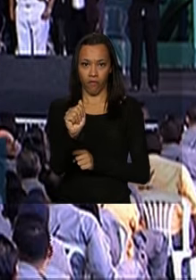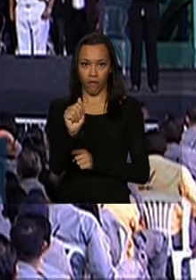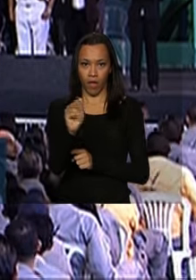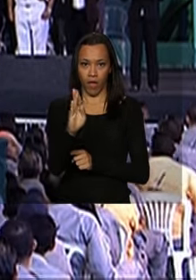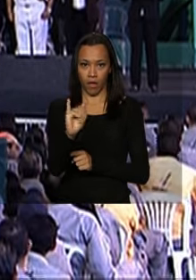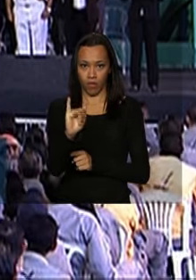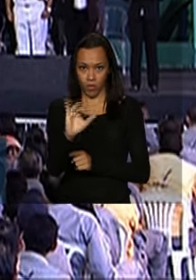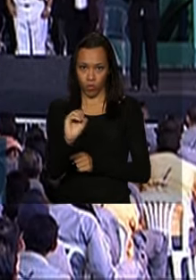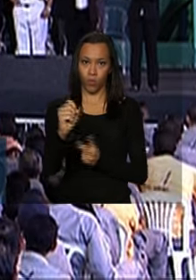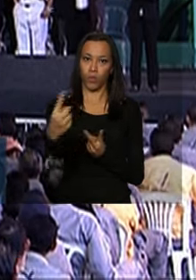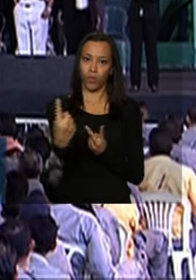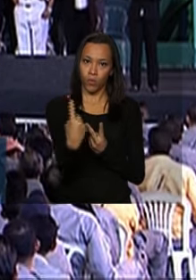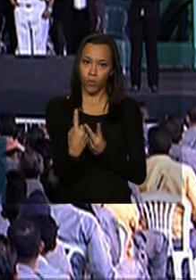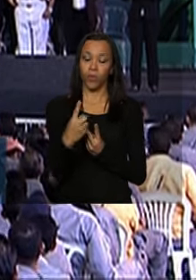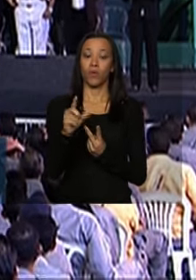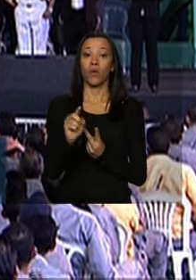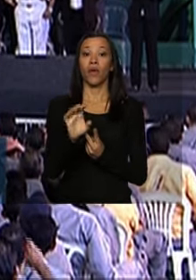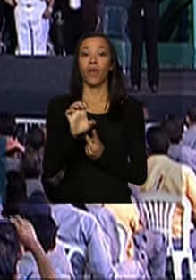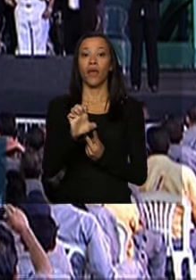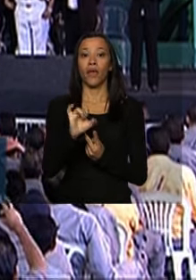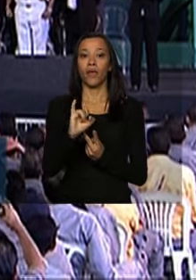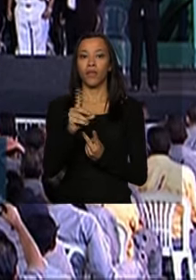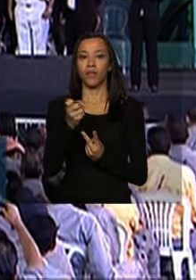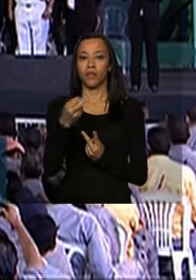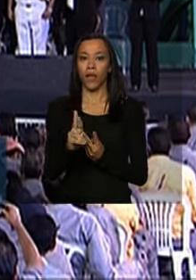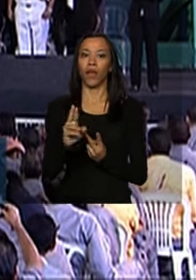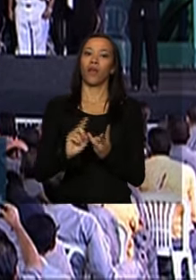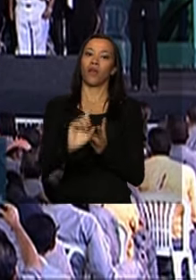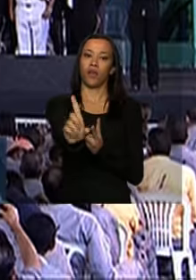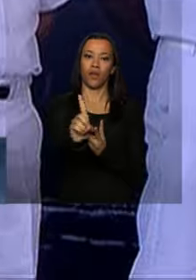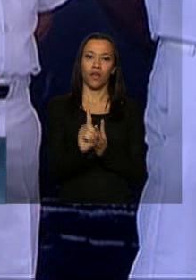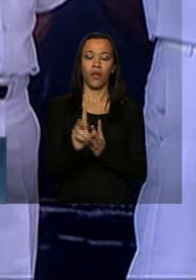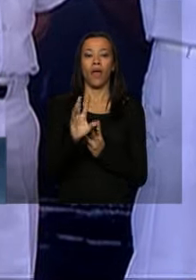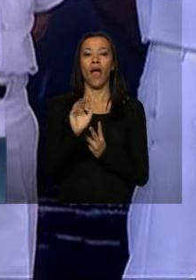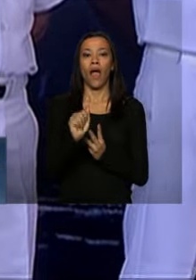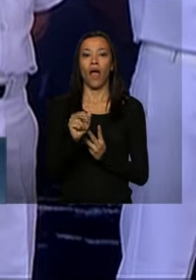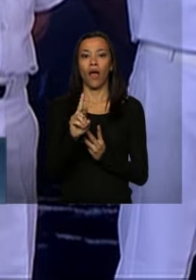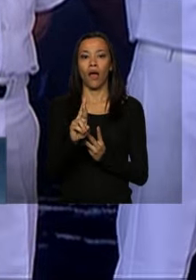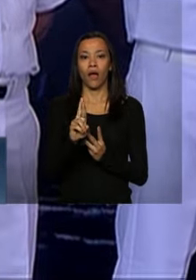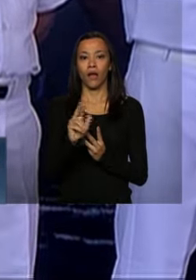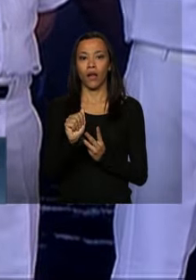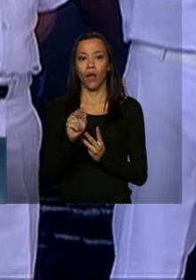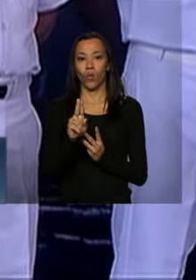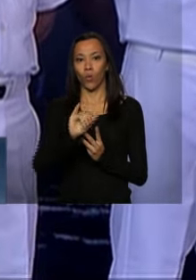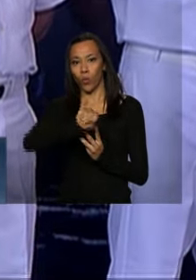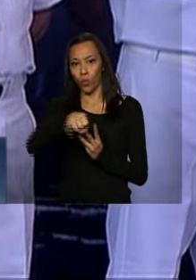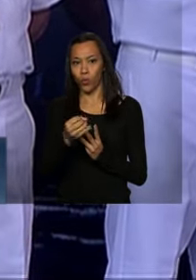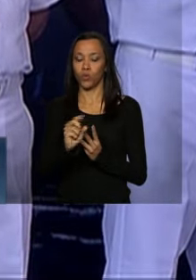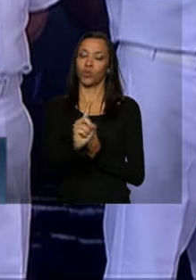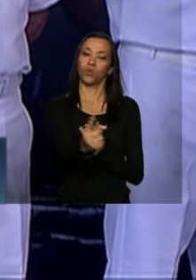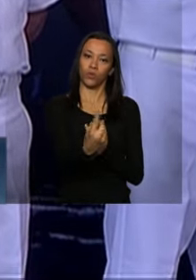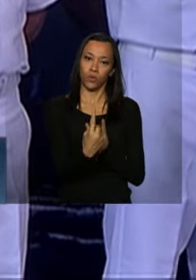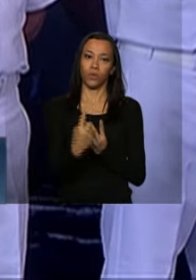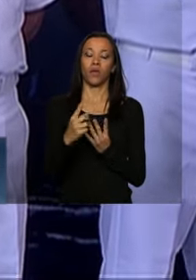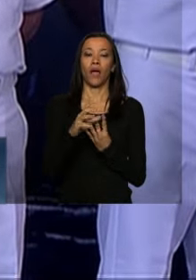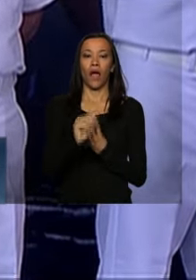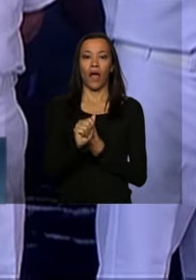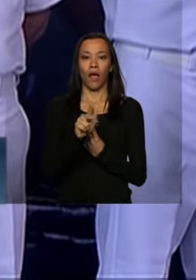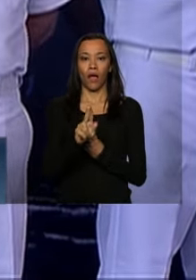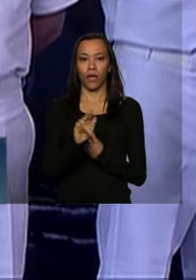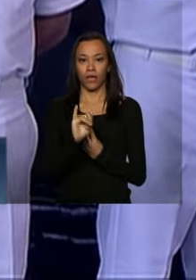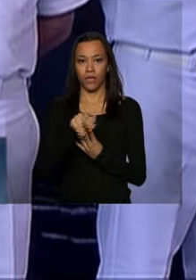imediato Eider, o chefe de máquinas Araújo e o primeiro oficial de náutica Agnaldo para